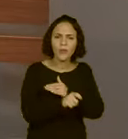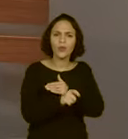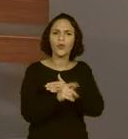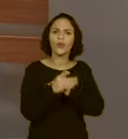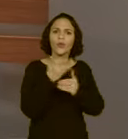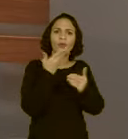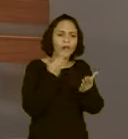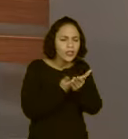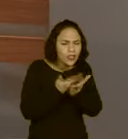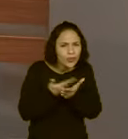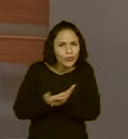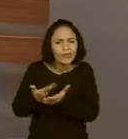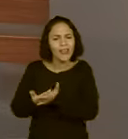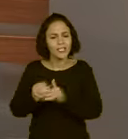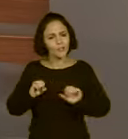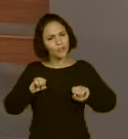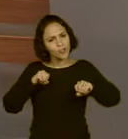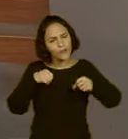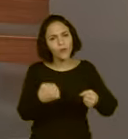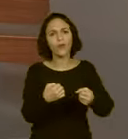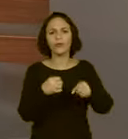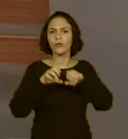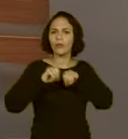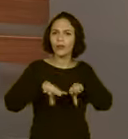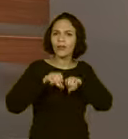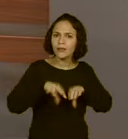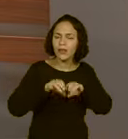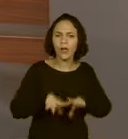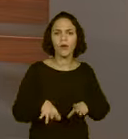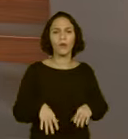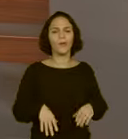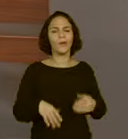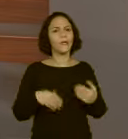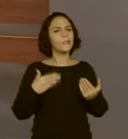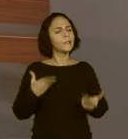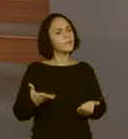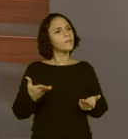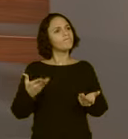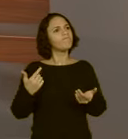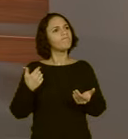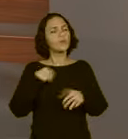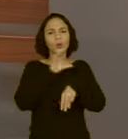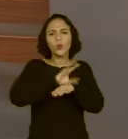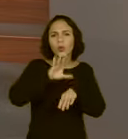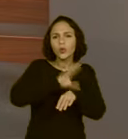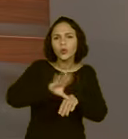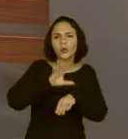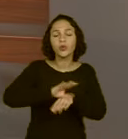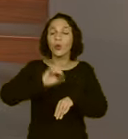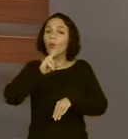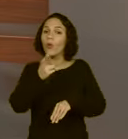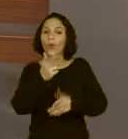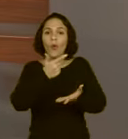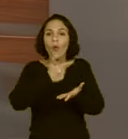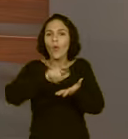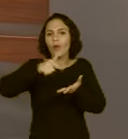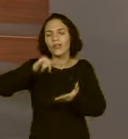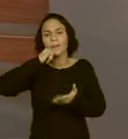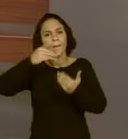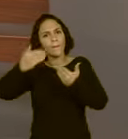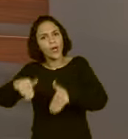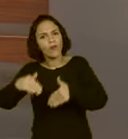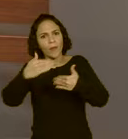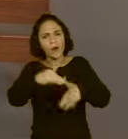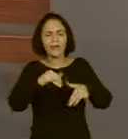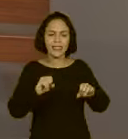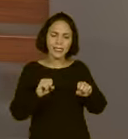tempo, se dedicando realmente, fazendo cursos ou fazendo aquelas provas com